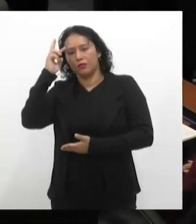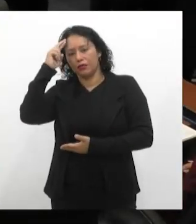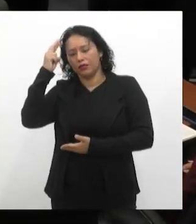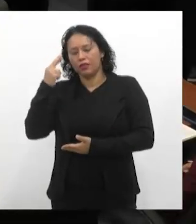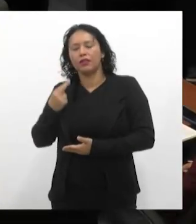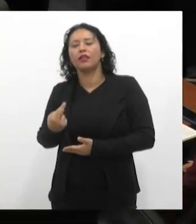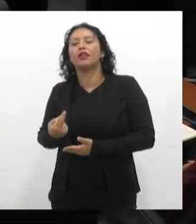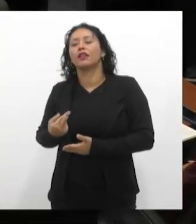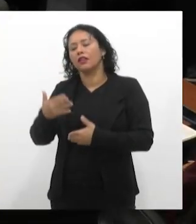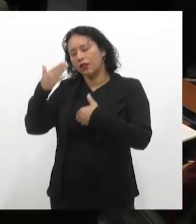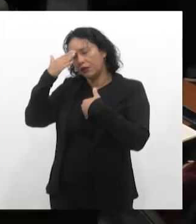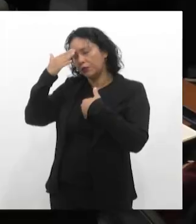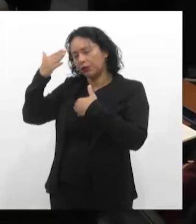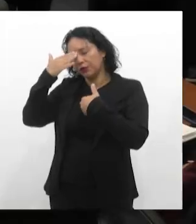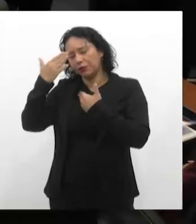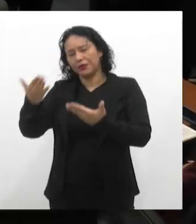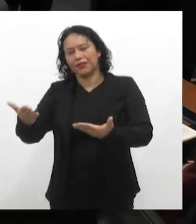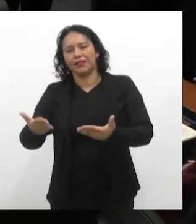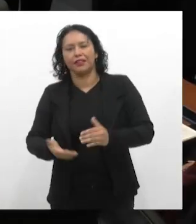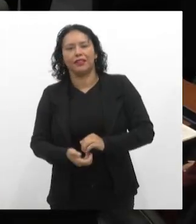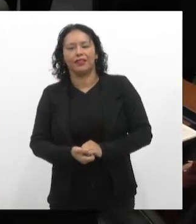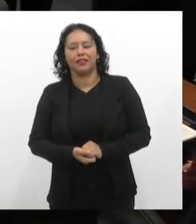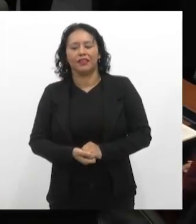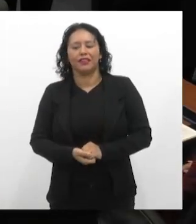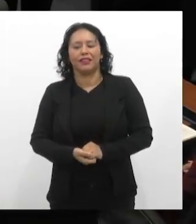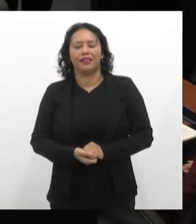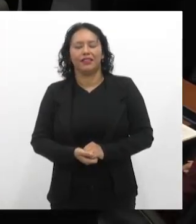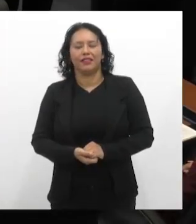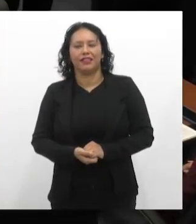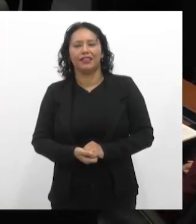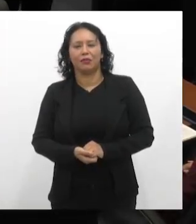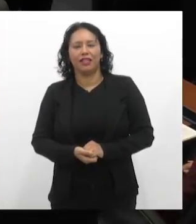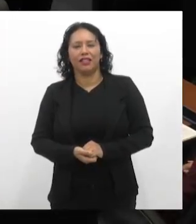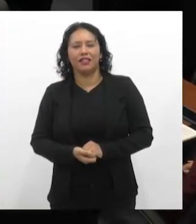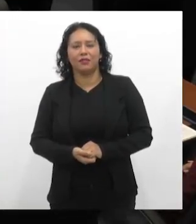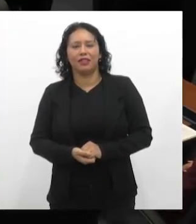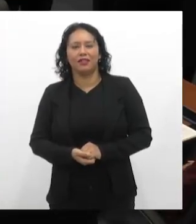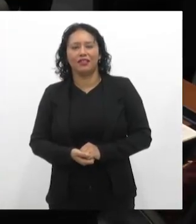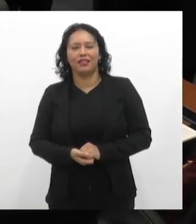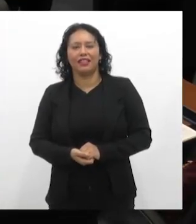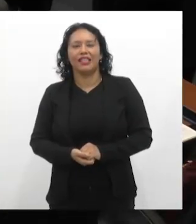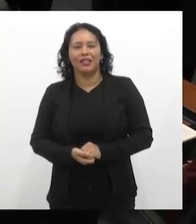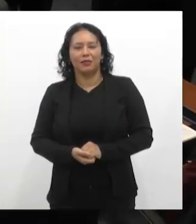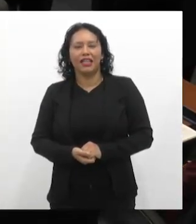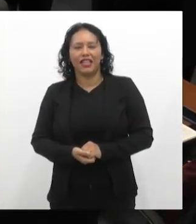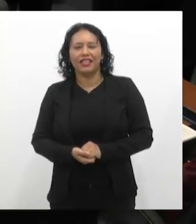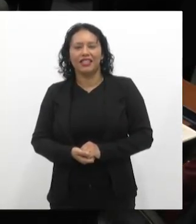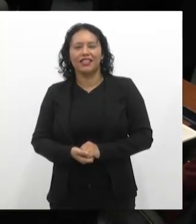encaminhar. Muito obrigada.